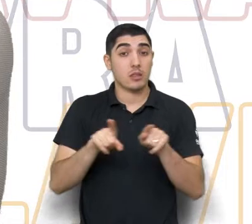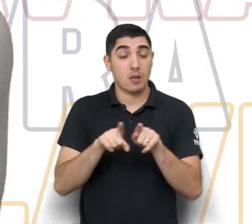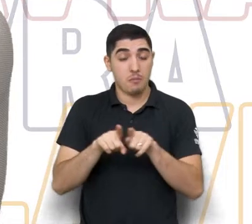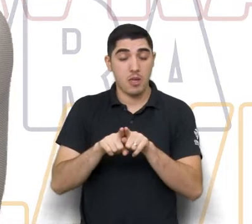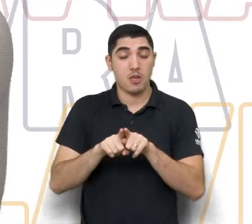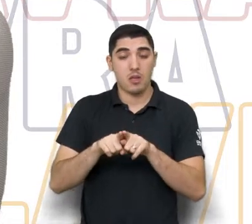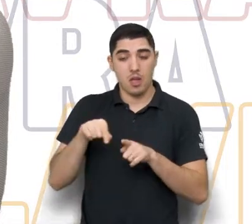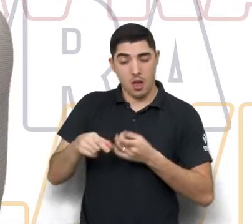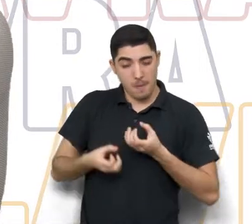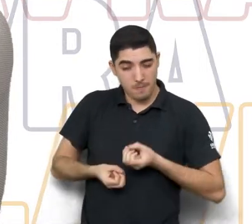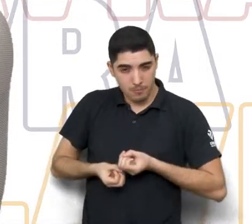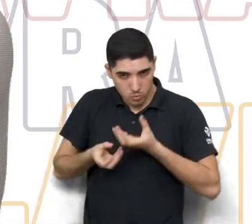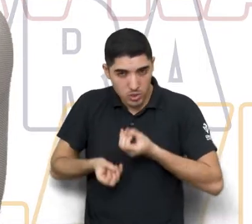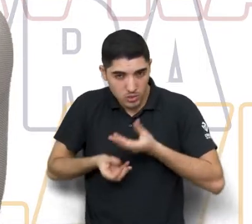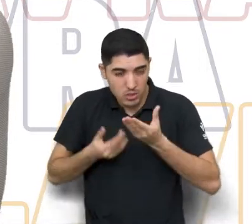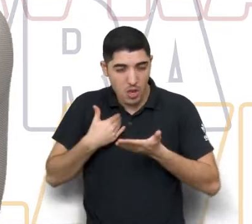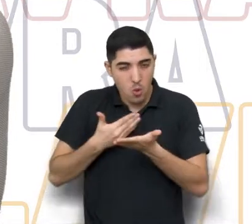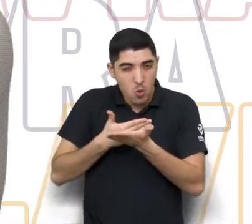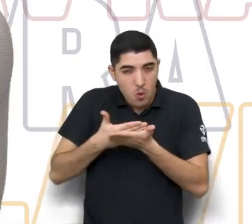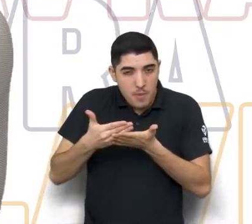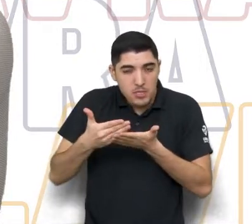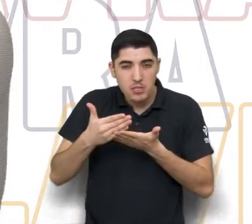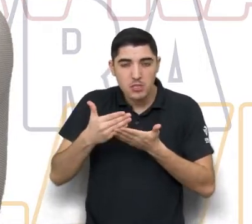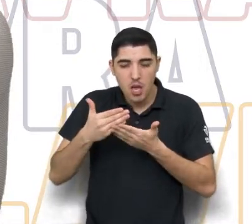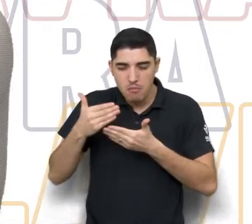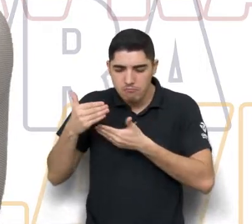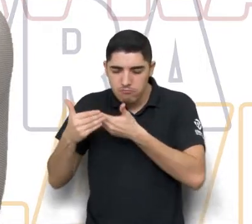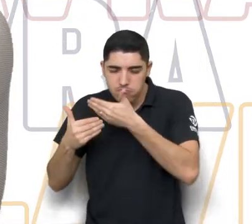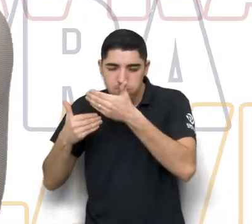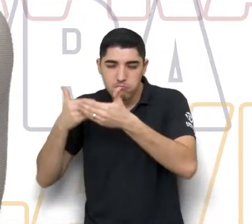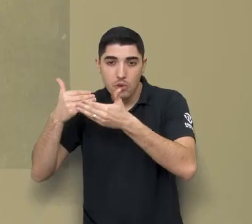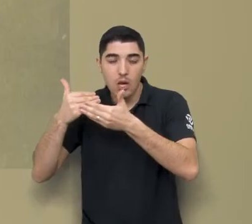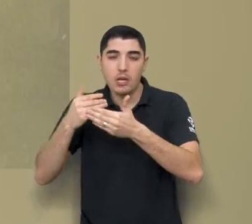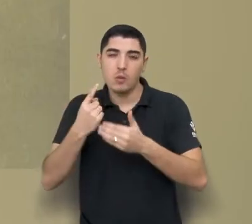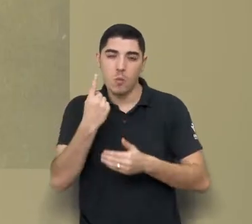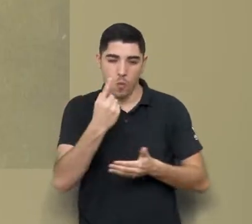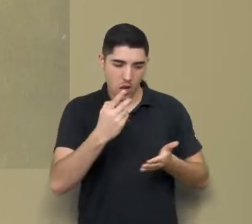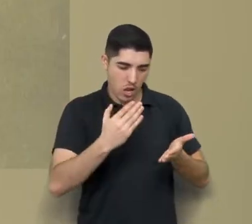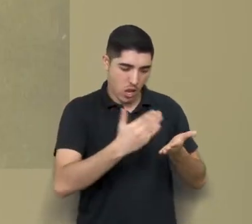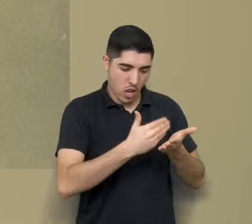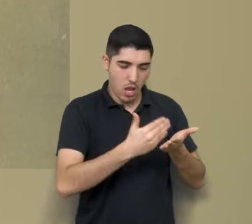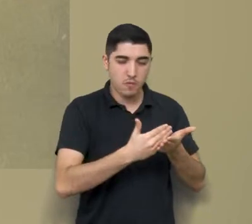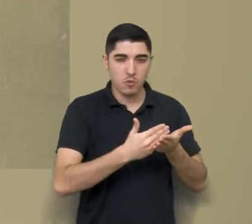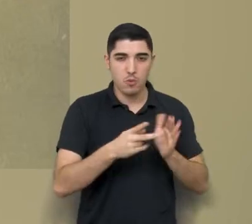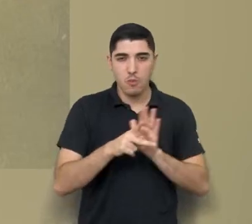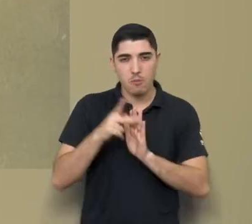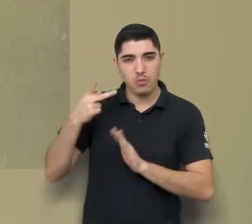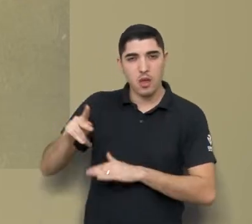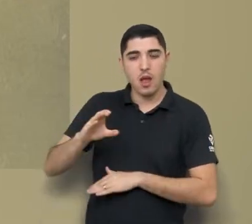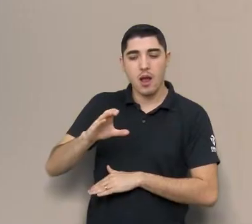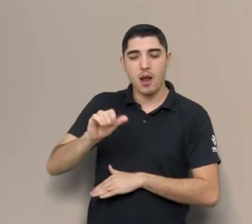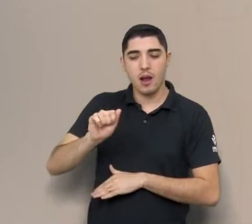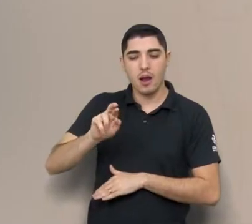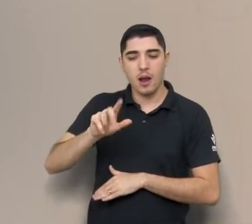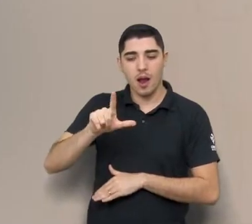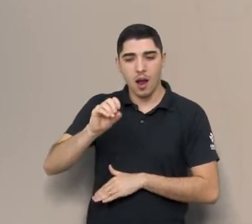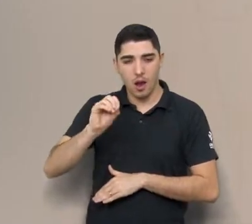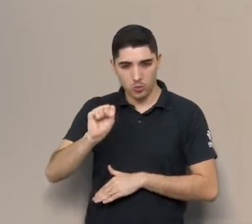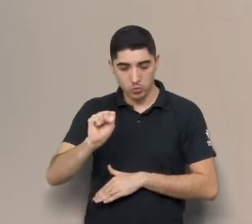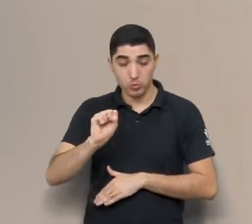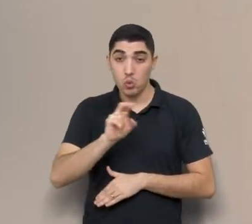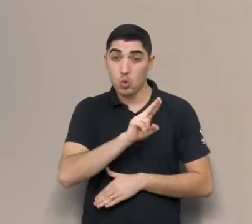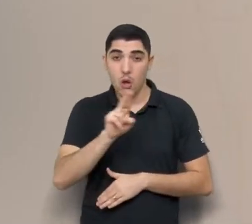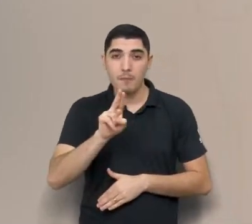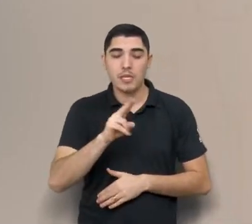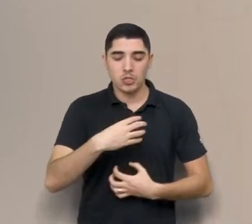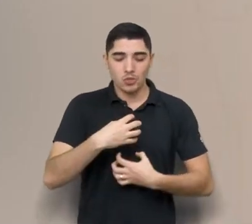Eu amadureci na poesia quando eu li um livro do Carlos Drummond de Andrade chamado O Sentimento